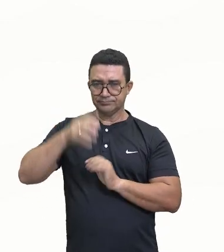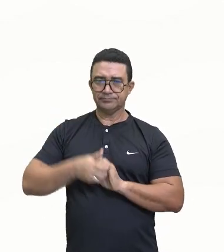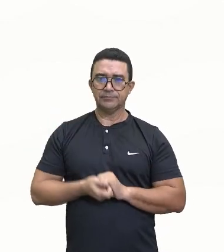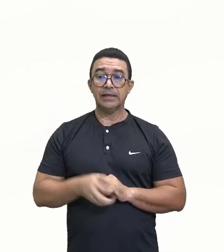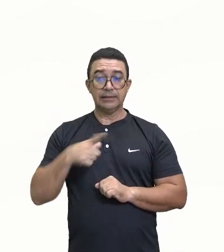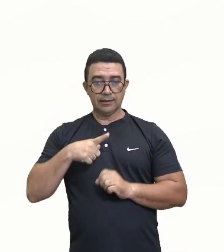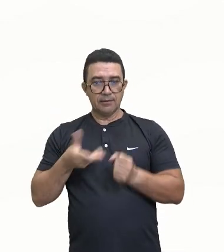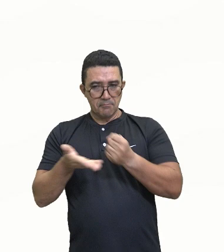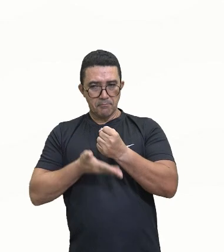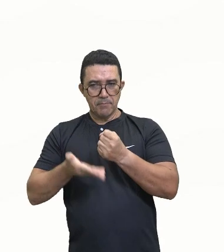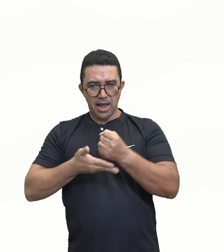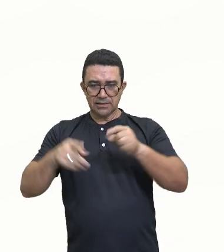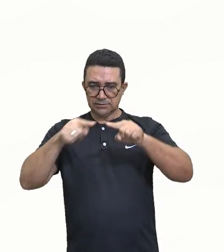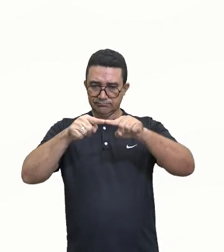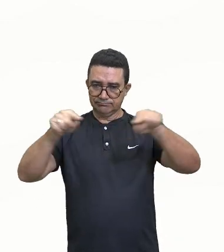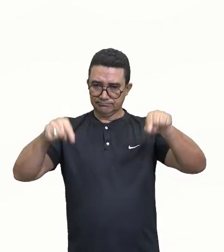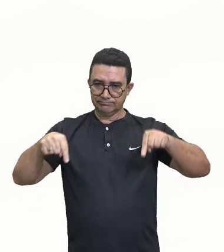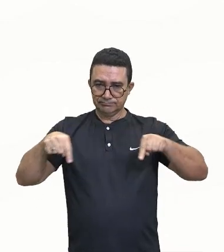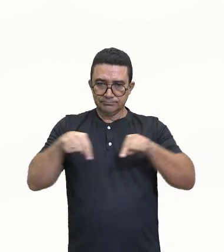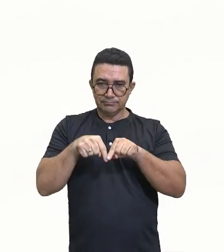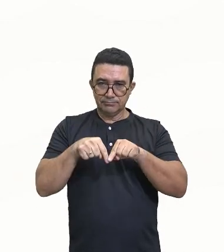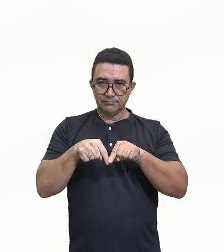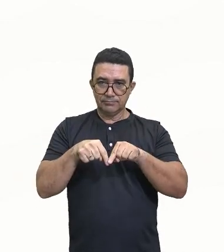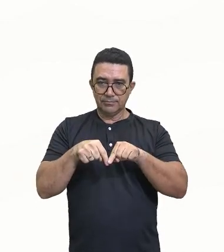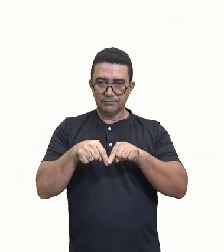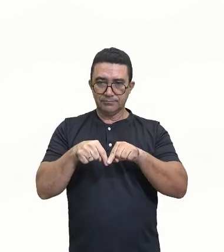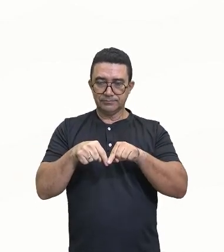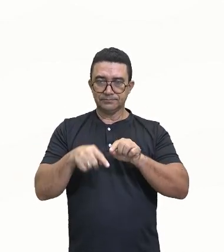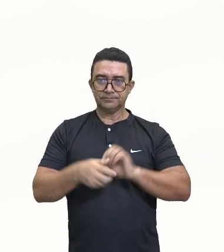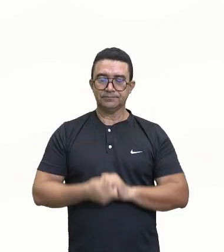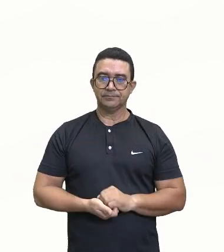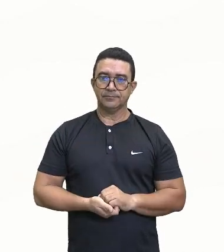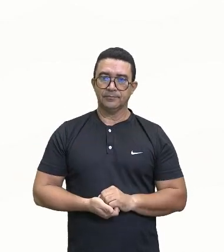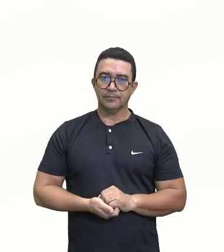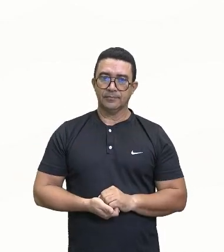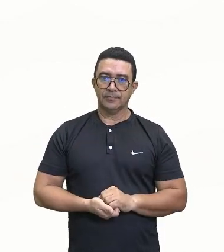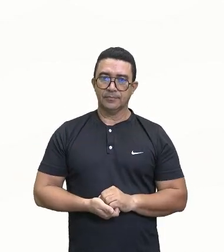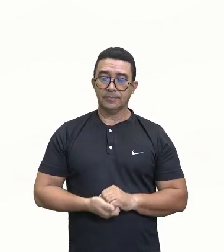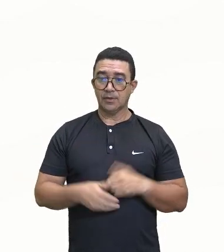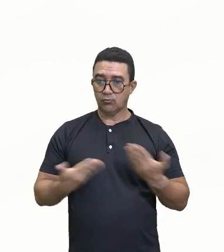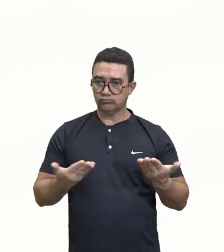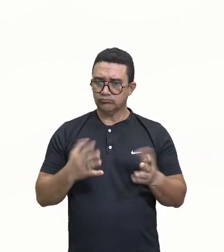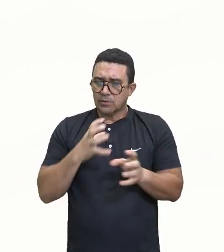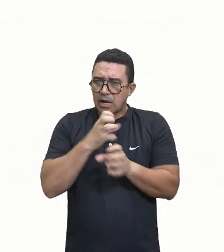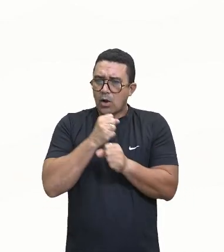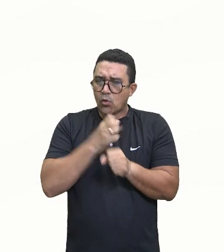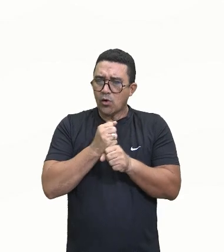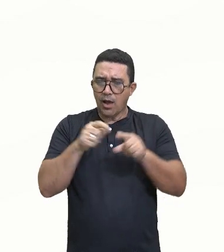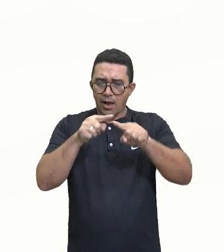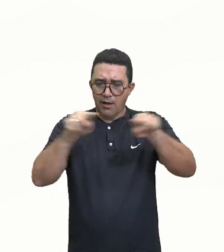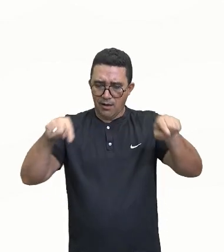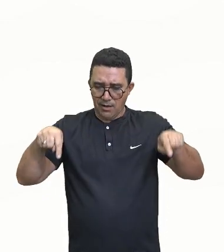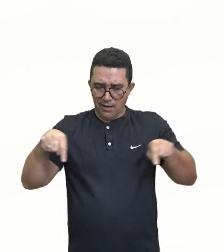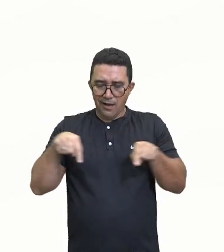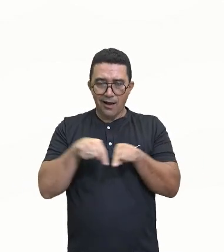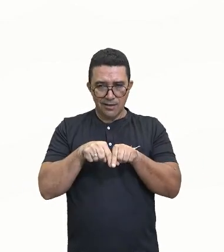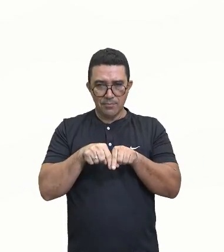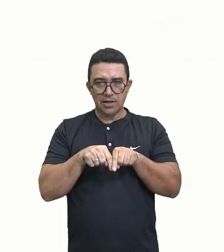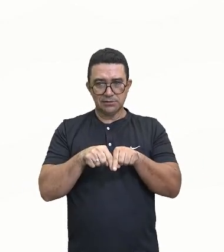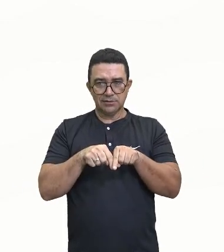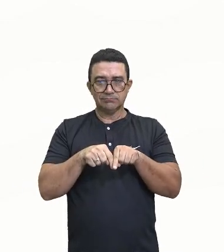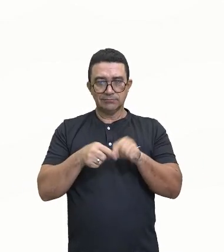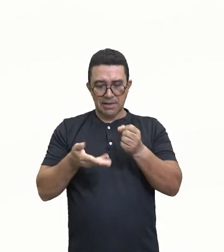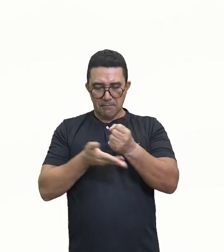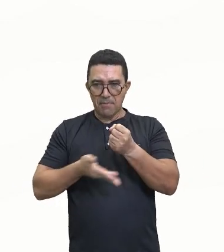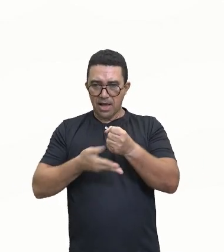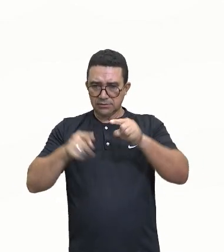uma base e essa base vai ser o quê? Um quadrado. Então, eu vou calcular a área da base, que é a área de um quadrado, de